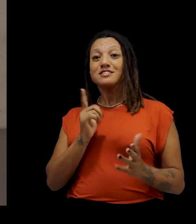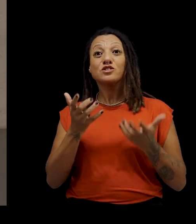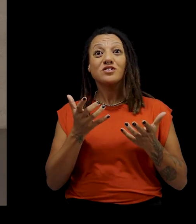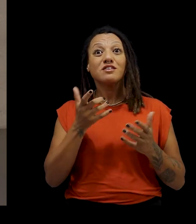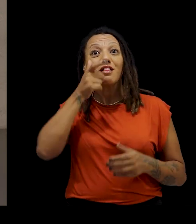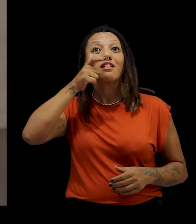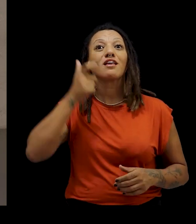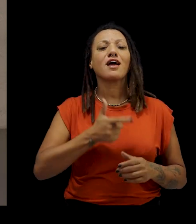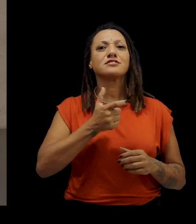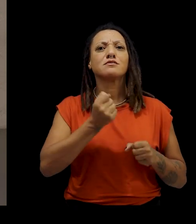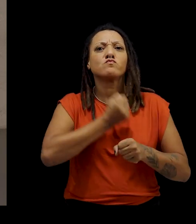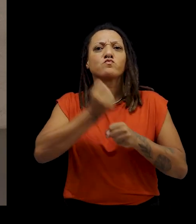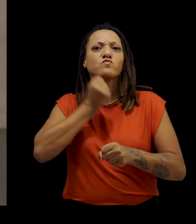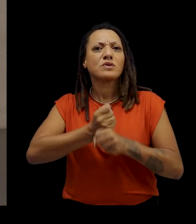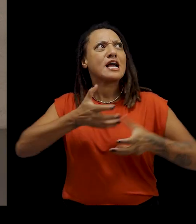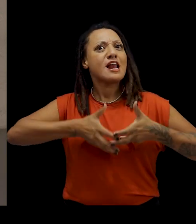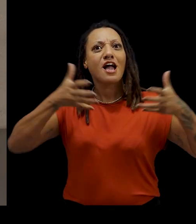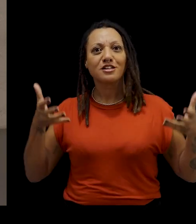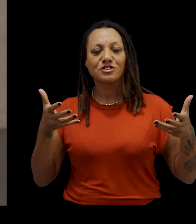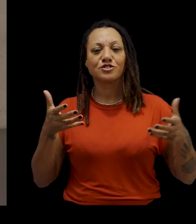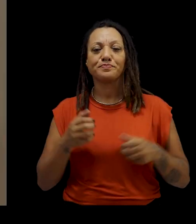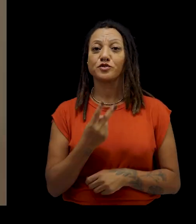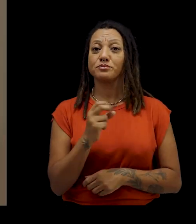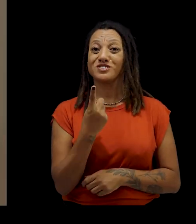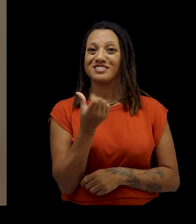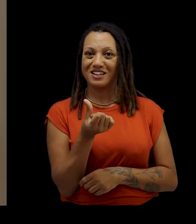foi um interesse nessas grandes construções.